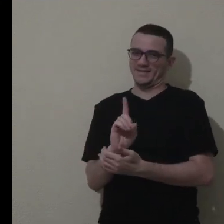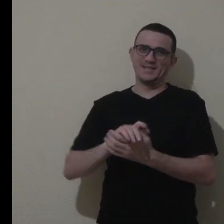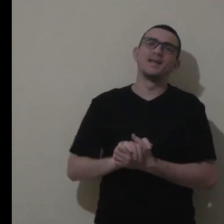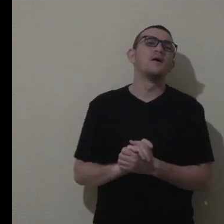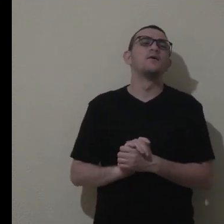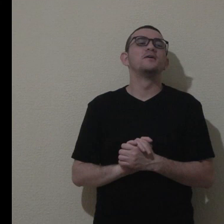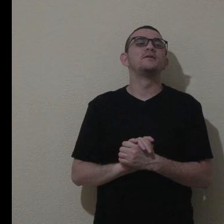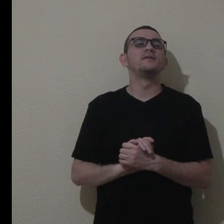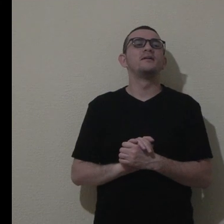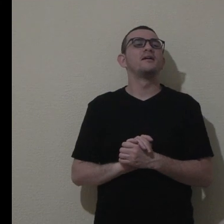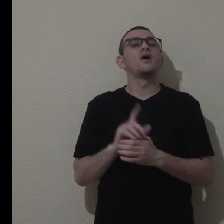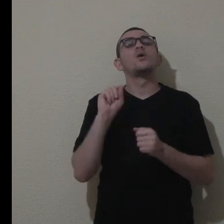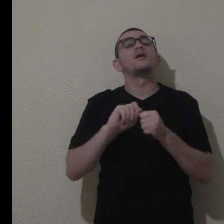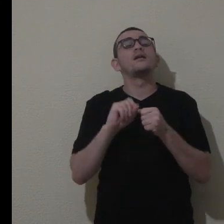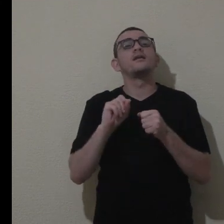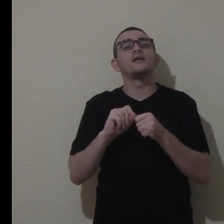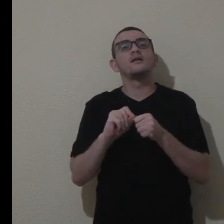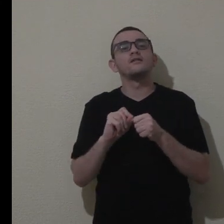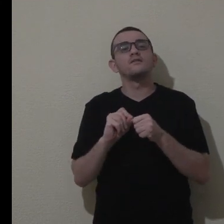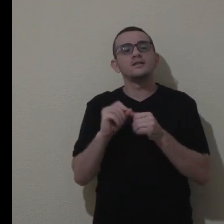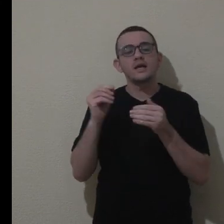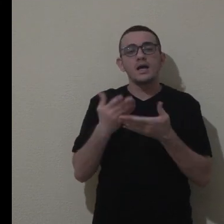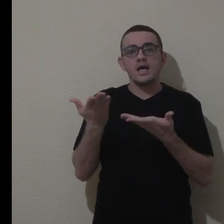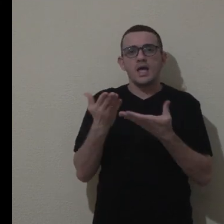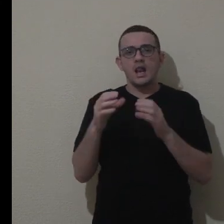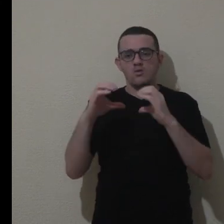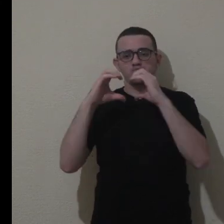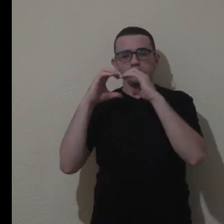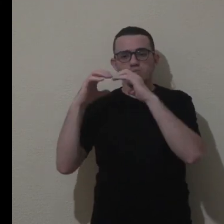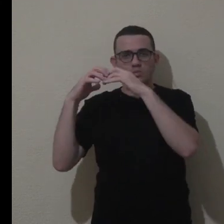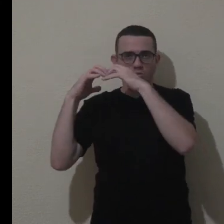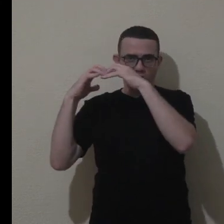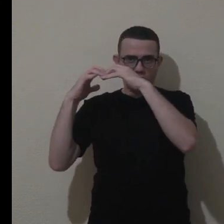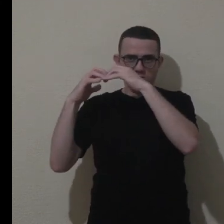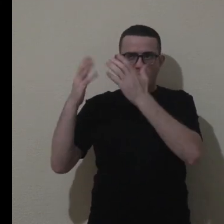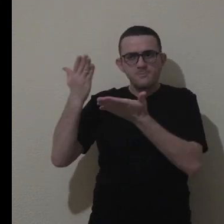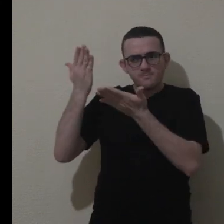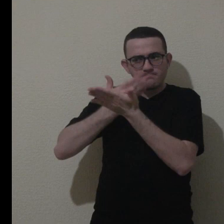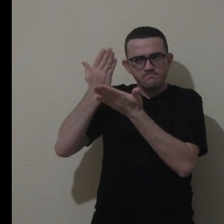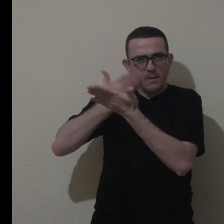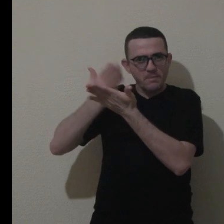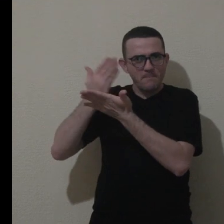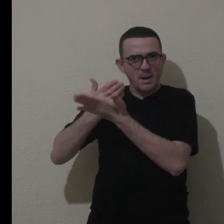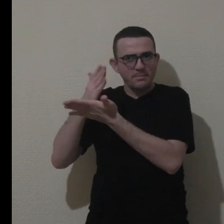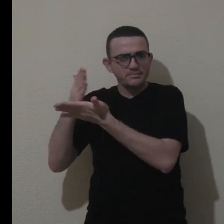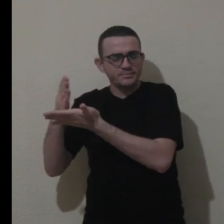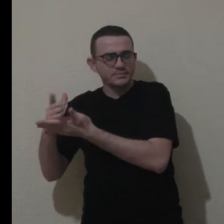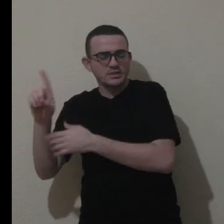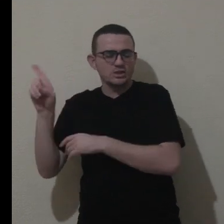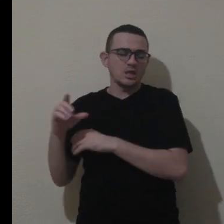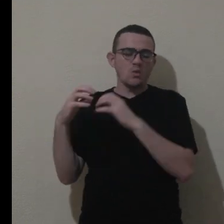não, menos, né? O que ela fez, ela parcelou, cortou o cérebro em segmentos, né, de